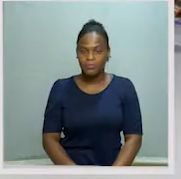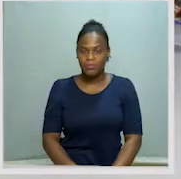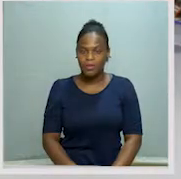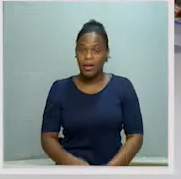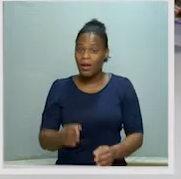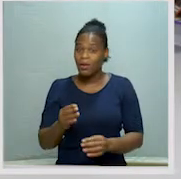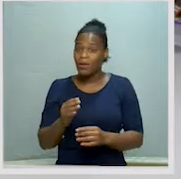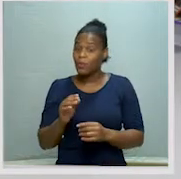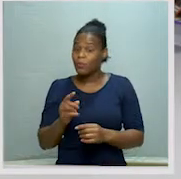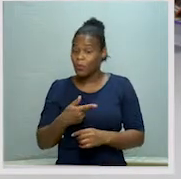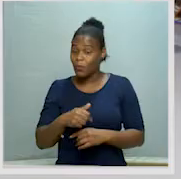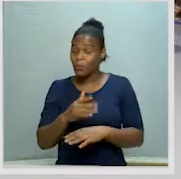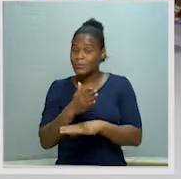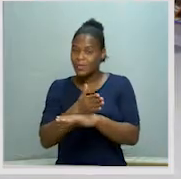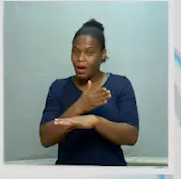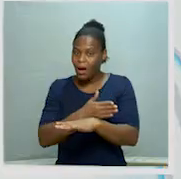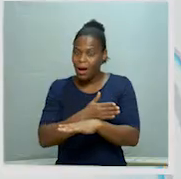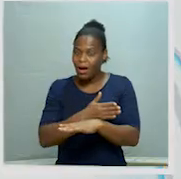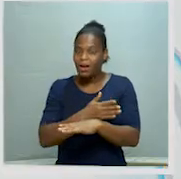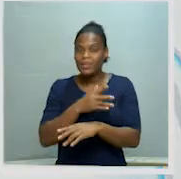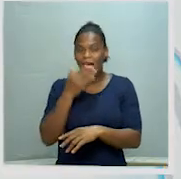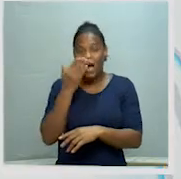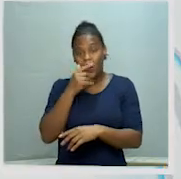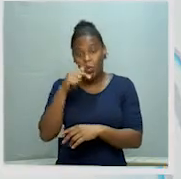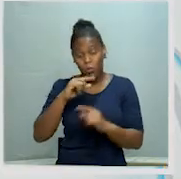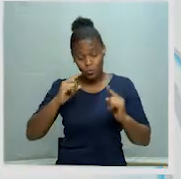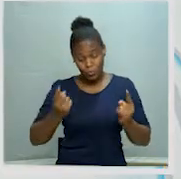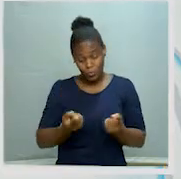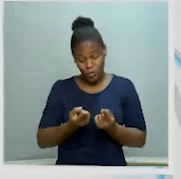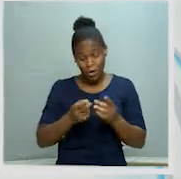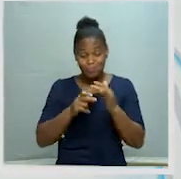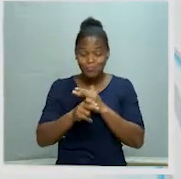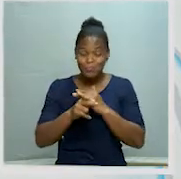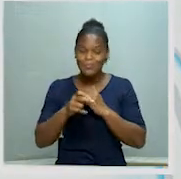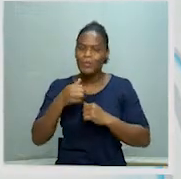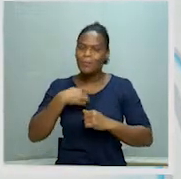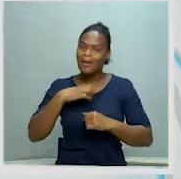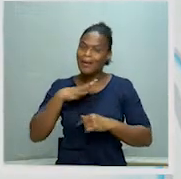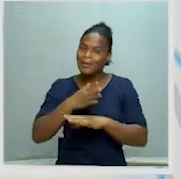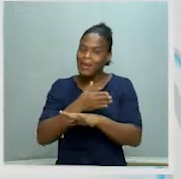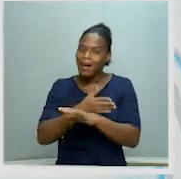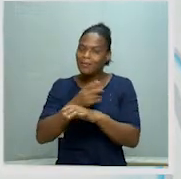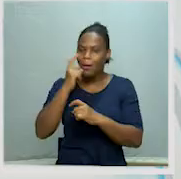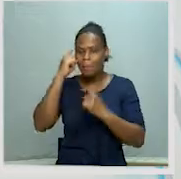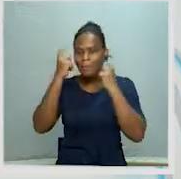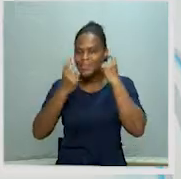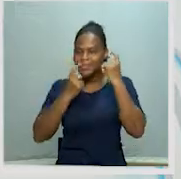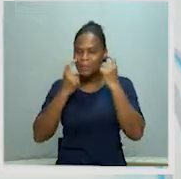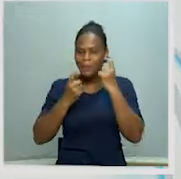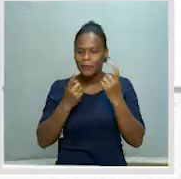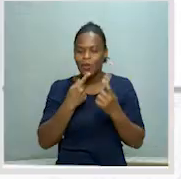Antes de entrarmos no sumário propriamente dito da aula de hoje, queria partilhar convosco um pensamento de David